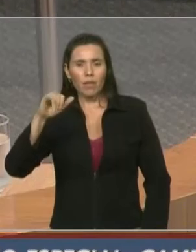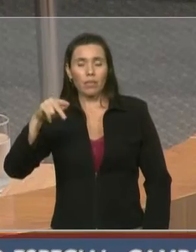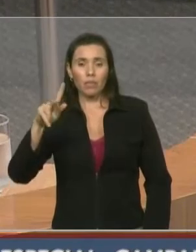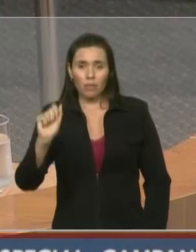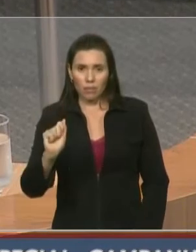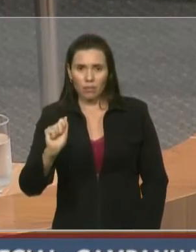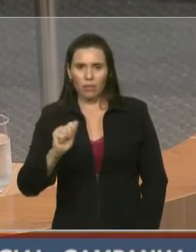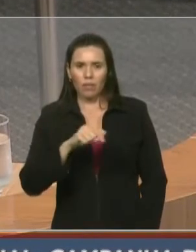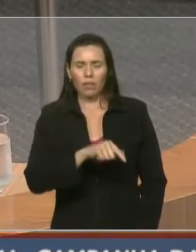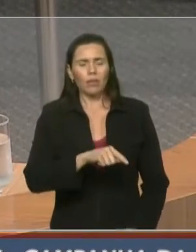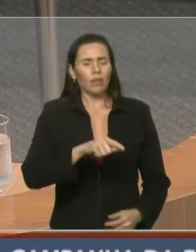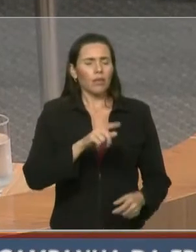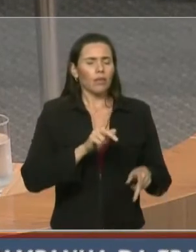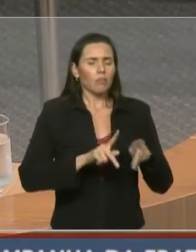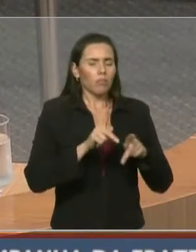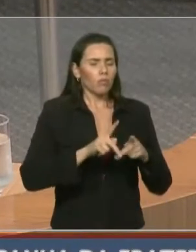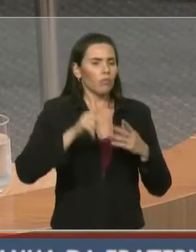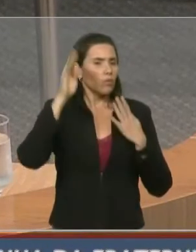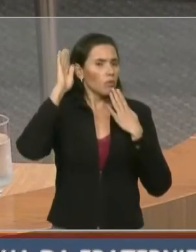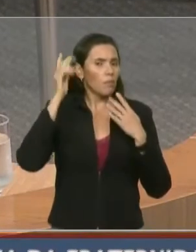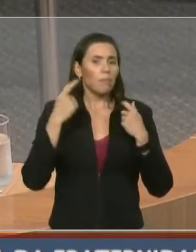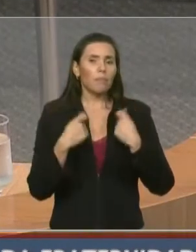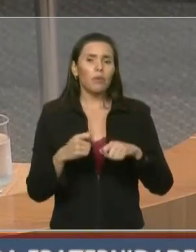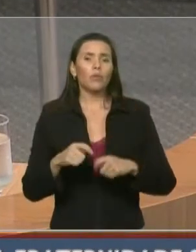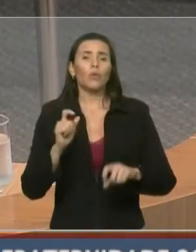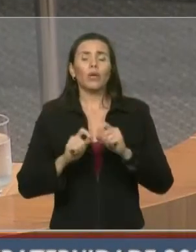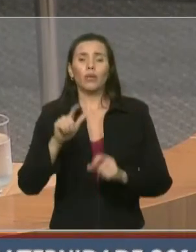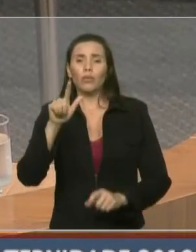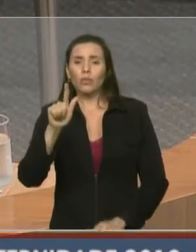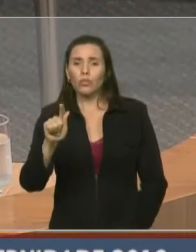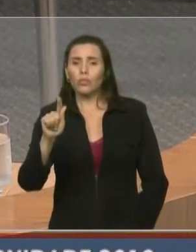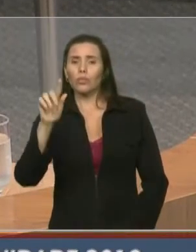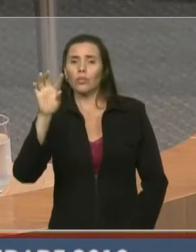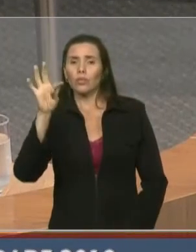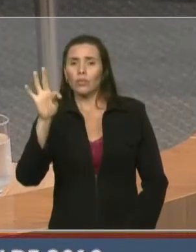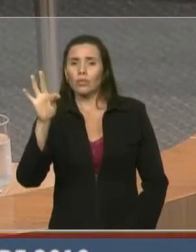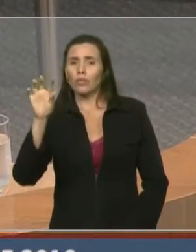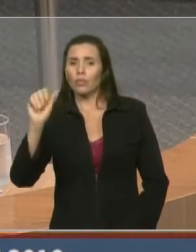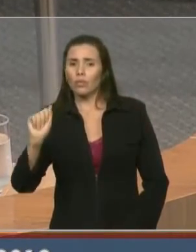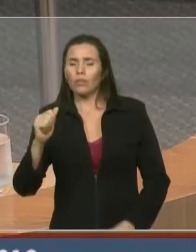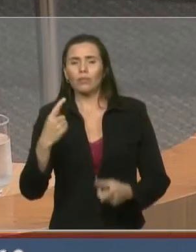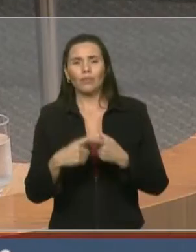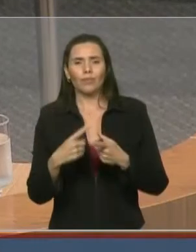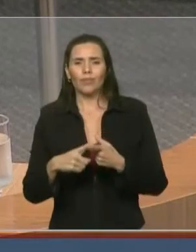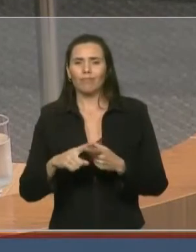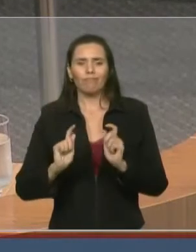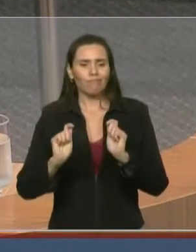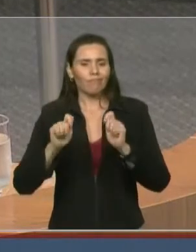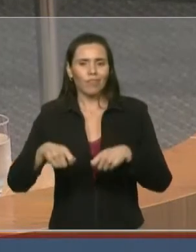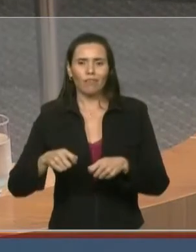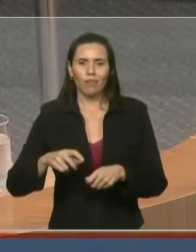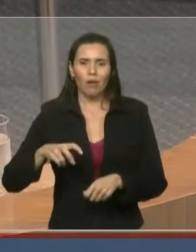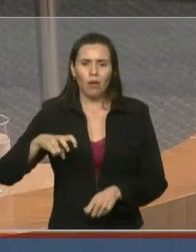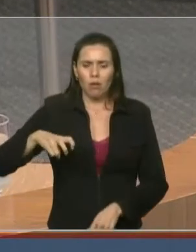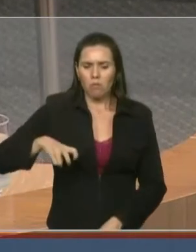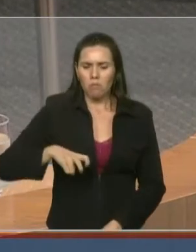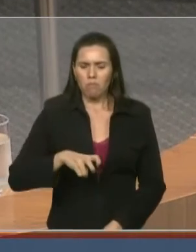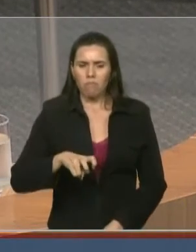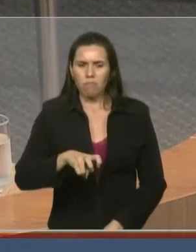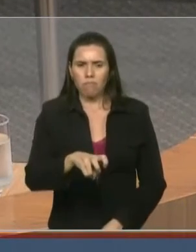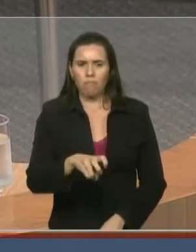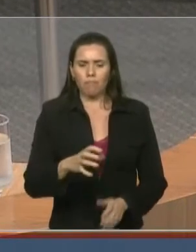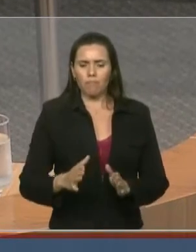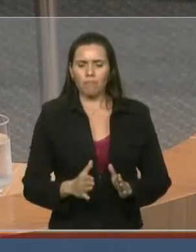foi preciso utilizar o serviço do GTA, porque as estradas não tinham como acessar por via terrestre determinados municípios do